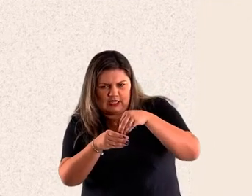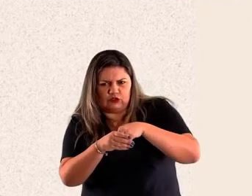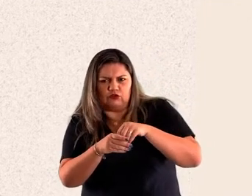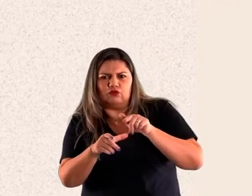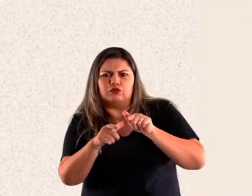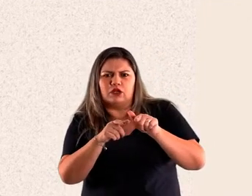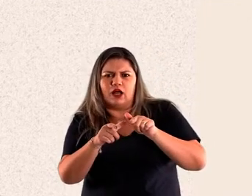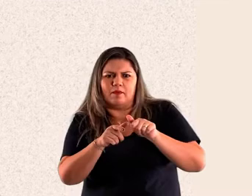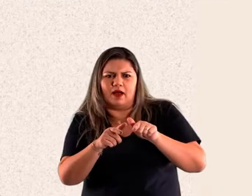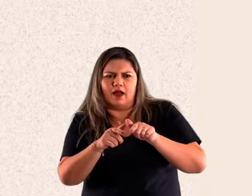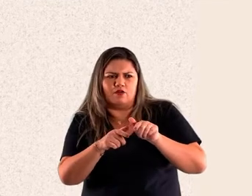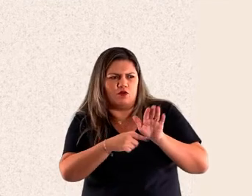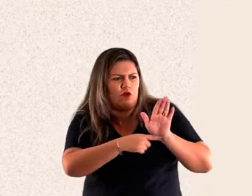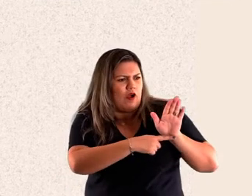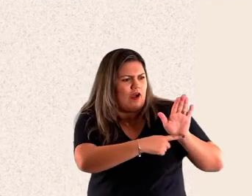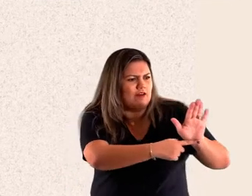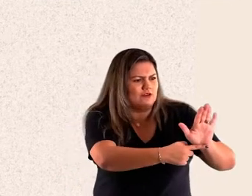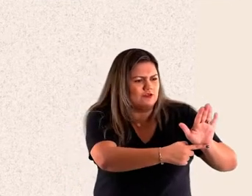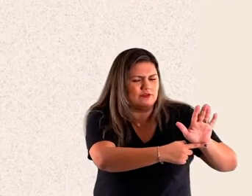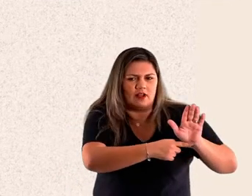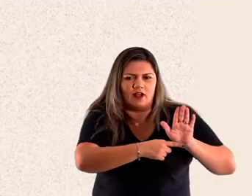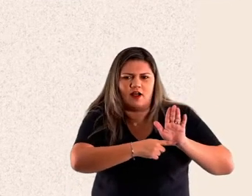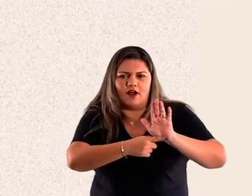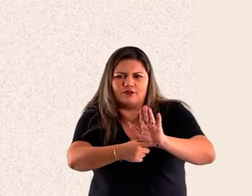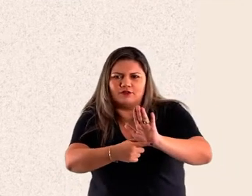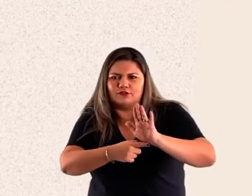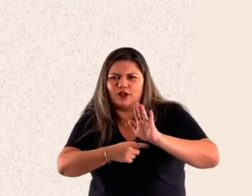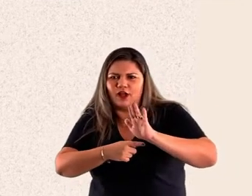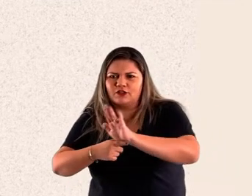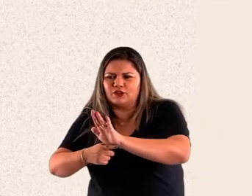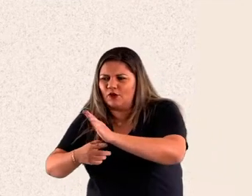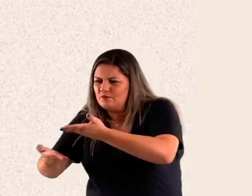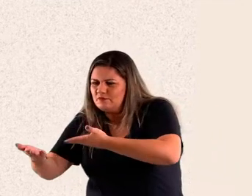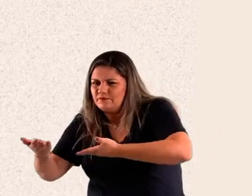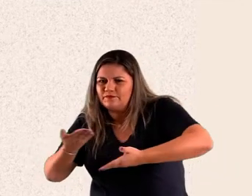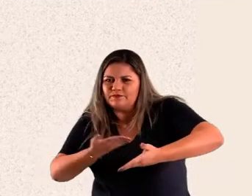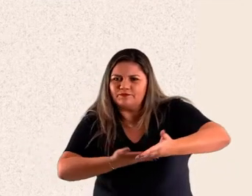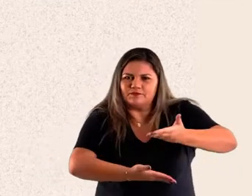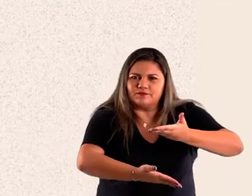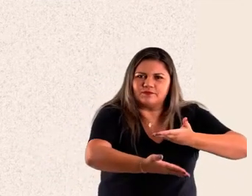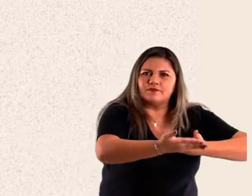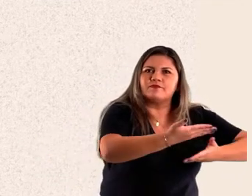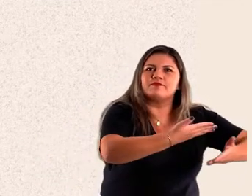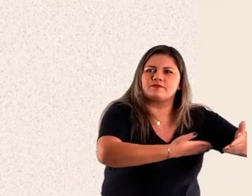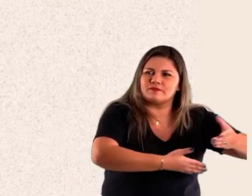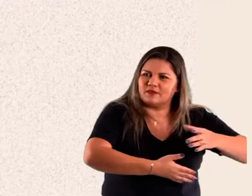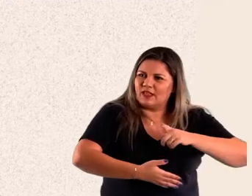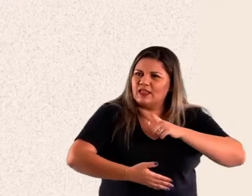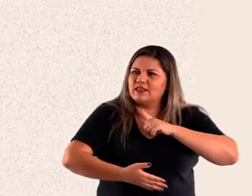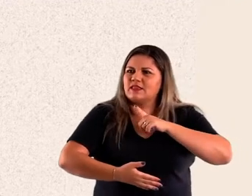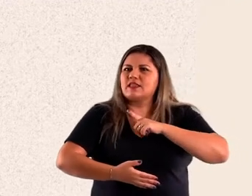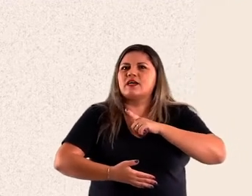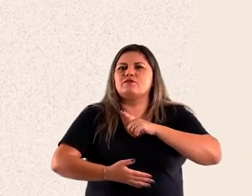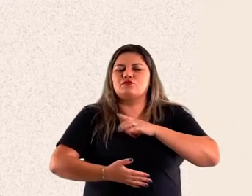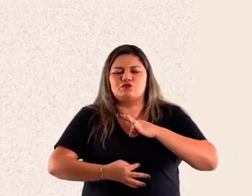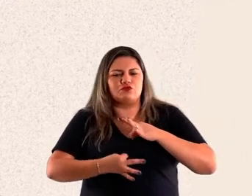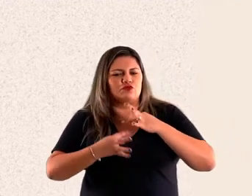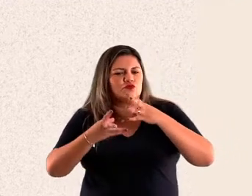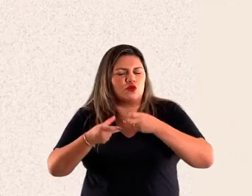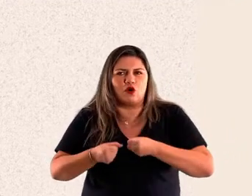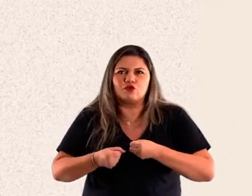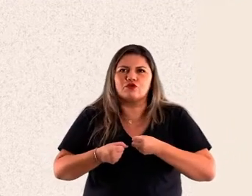que nós Agimos pelo outro a gente pensa na questão da interdependência estamos todos a